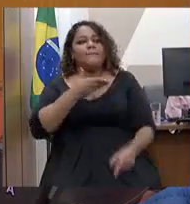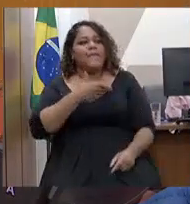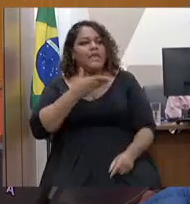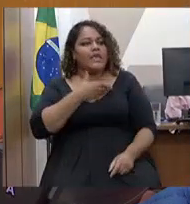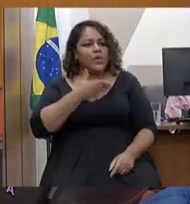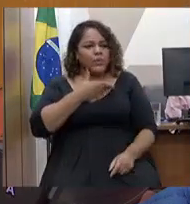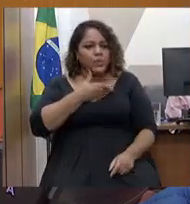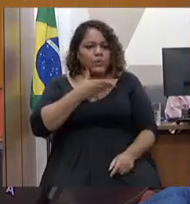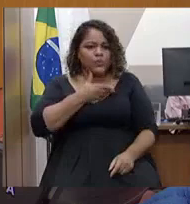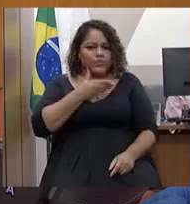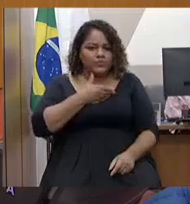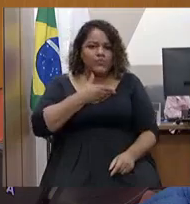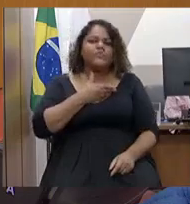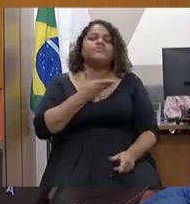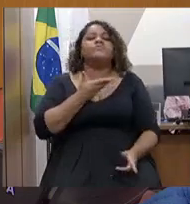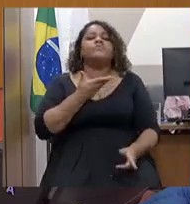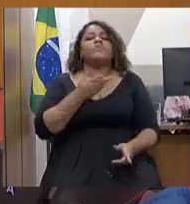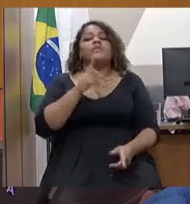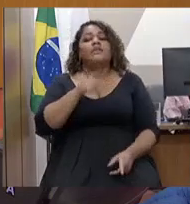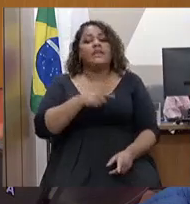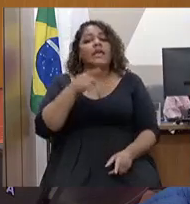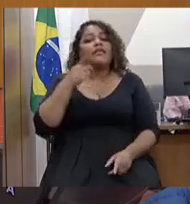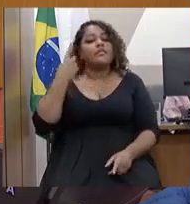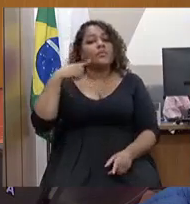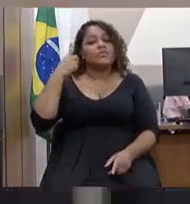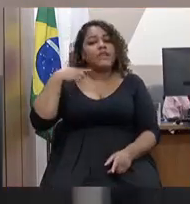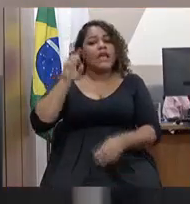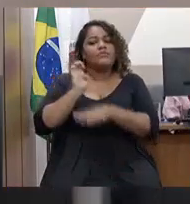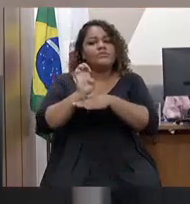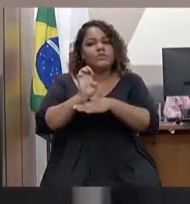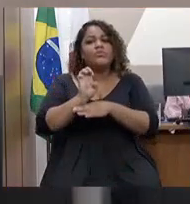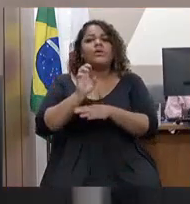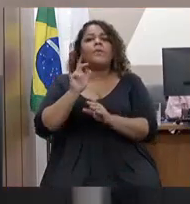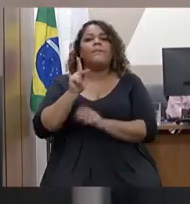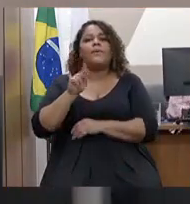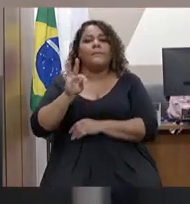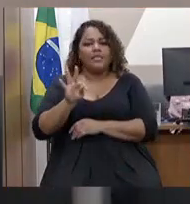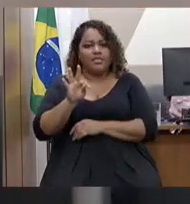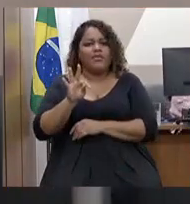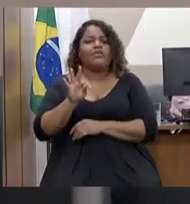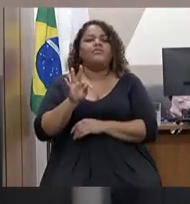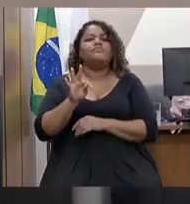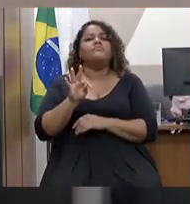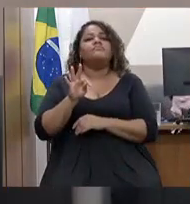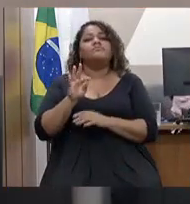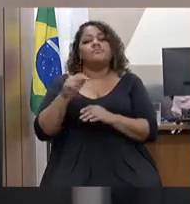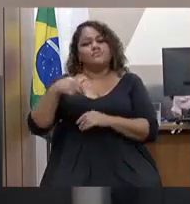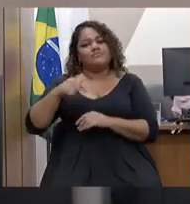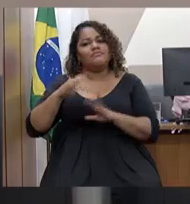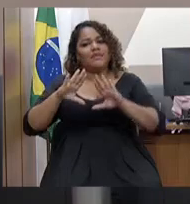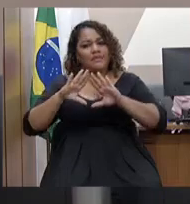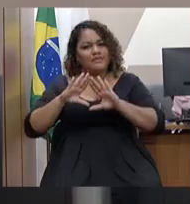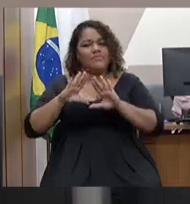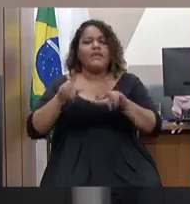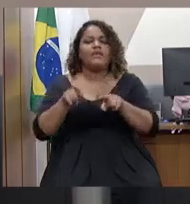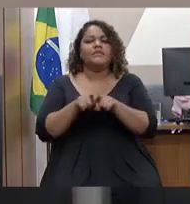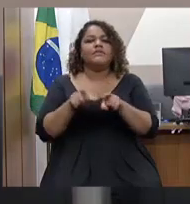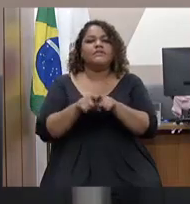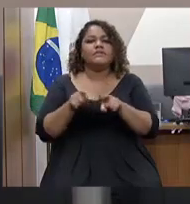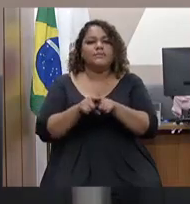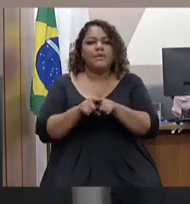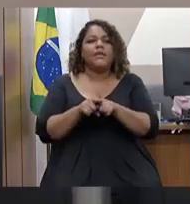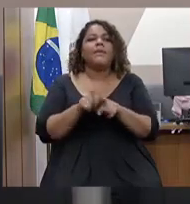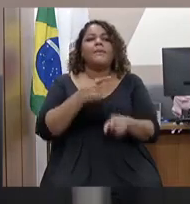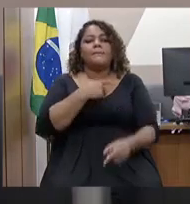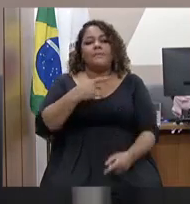deputado estadual pelo PT aqui dessa casa e presidente da Comissão de trabalho que tanto nos honra